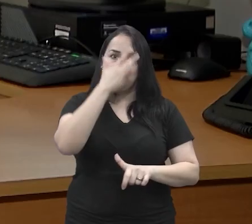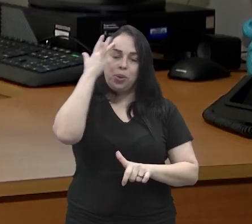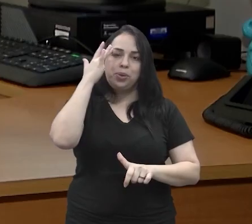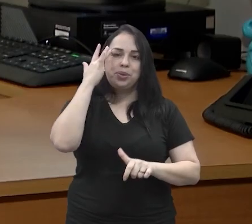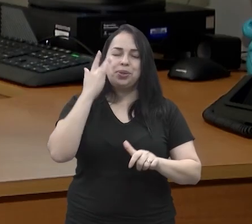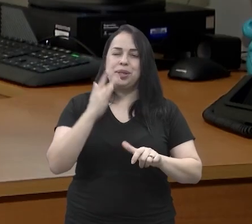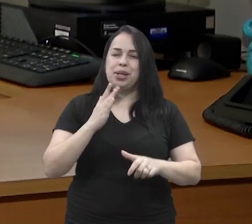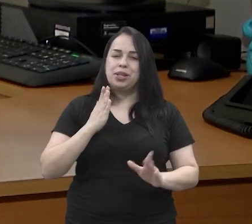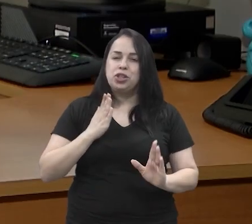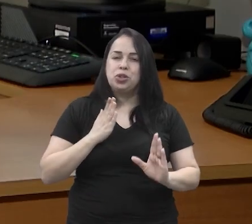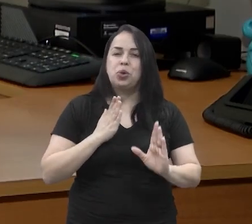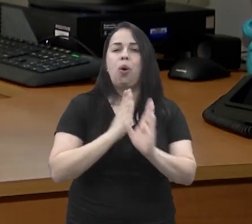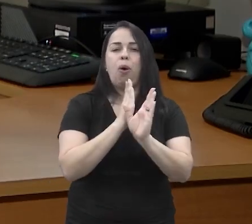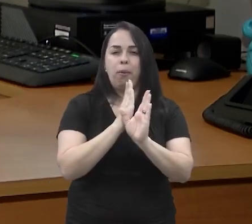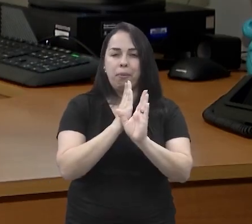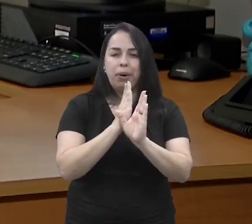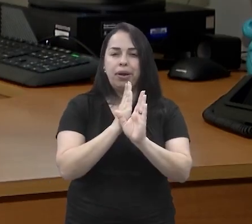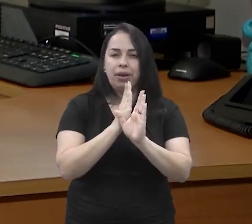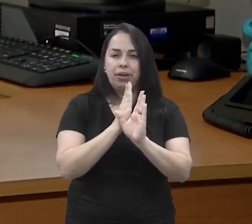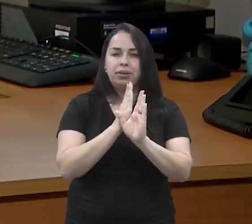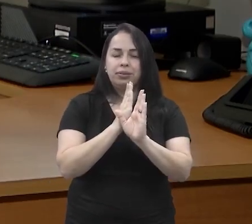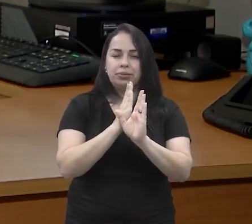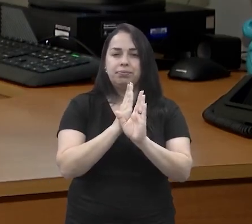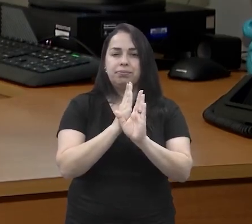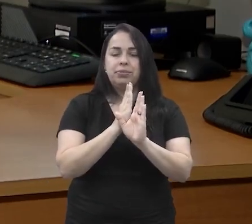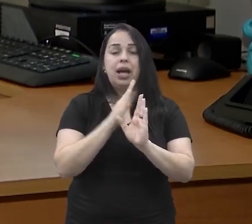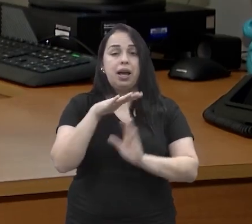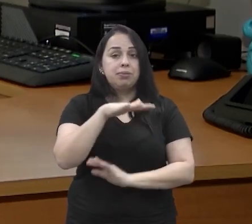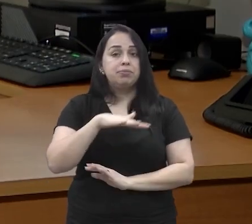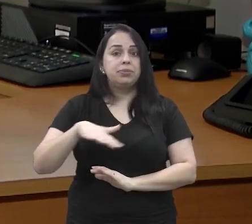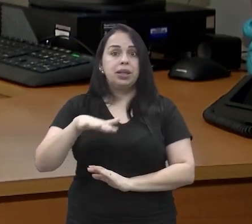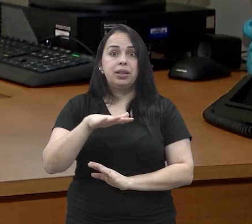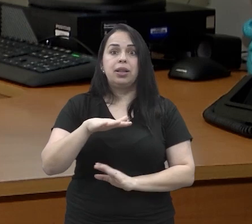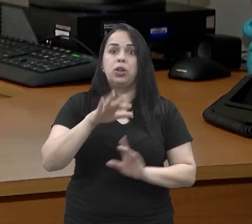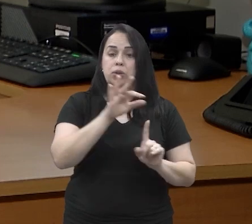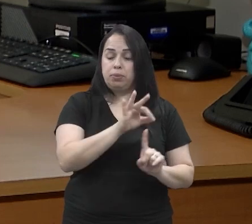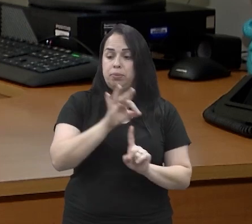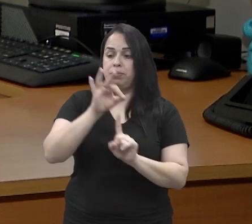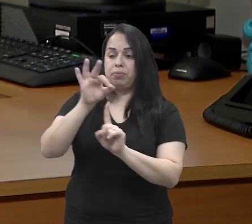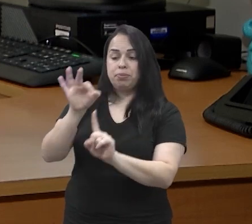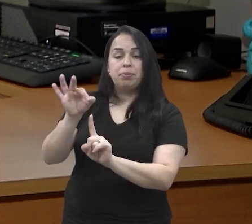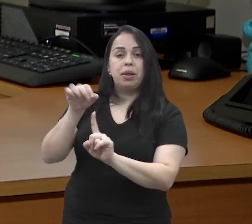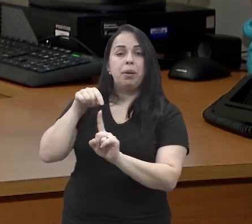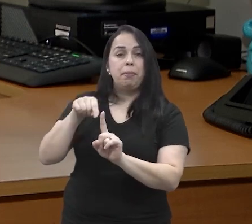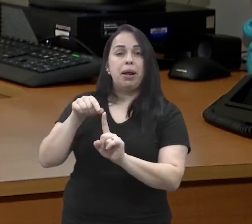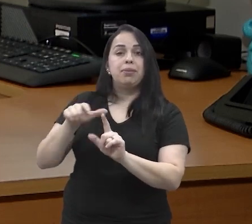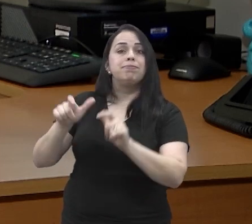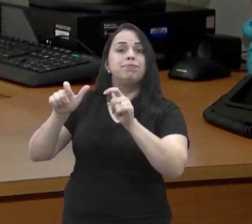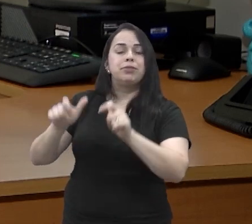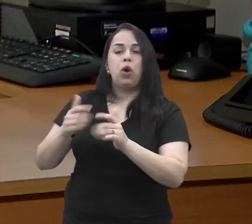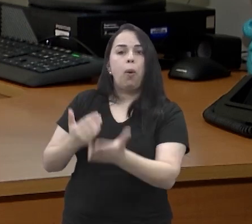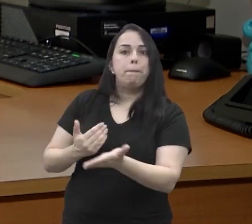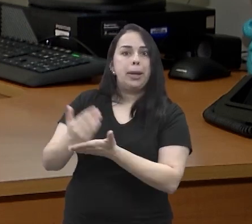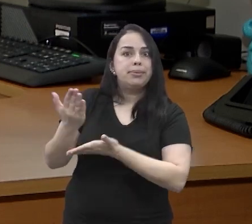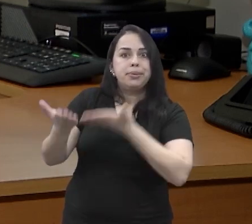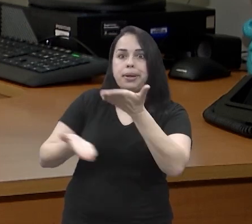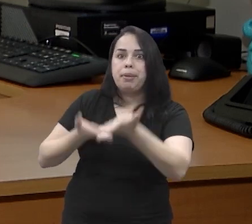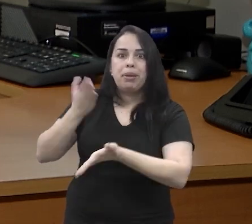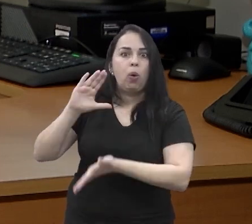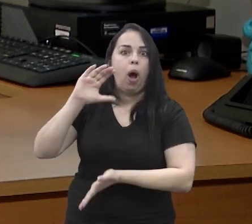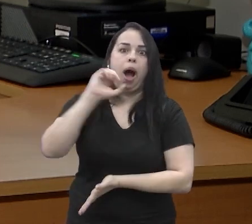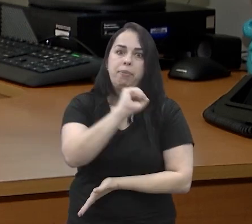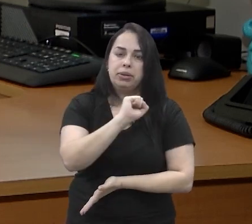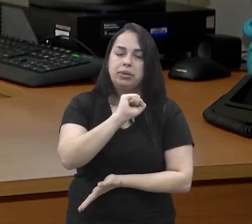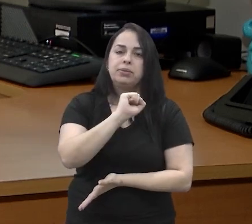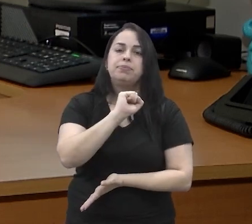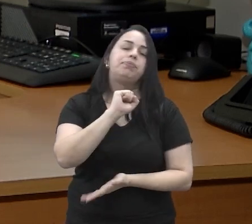maior. As pessoas, quando elas são diagnosticadas nas campanhas, nas unidades básicas, fora do nosso serviço, elas são todas encaminhadas para nós, para